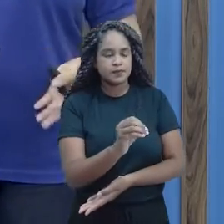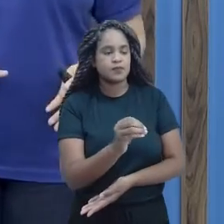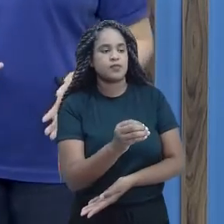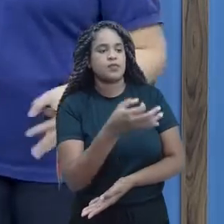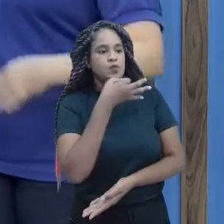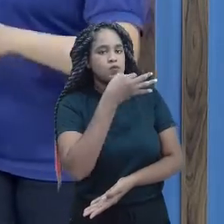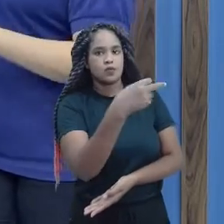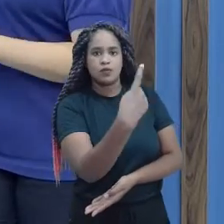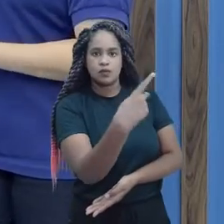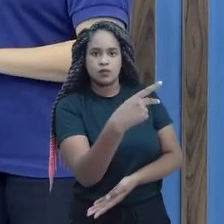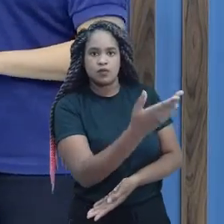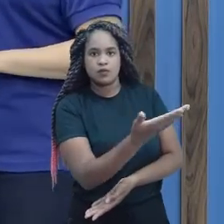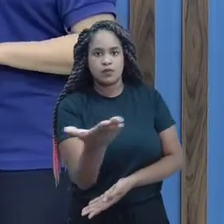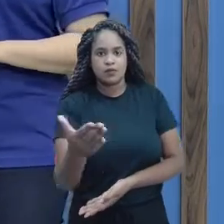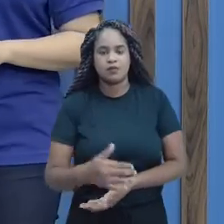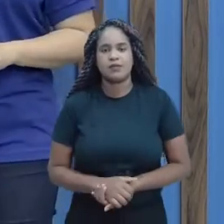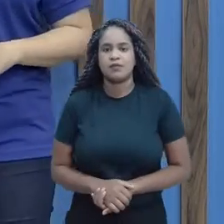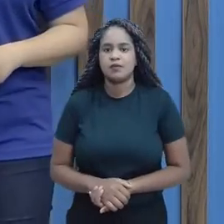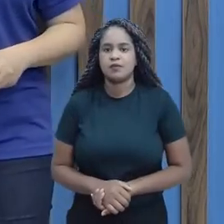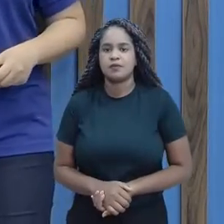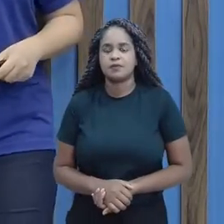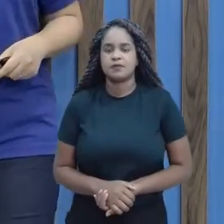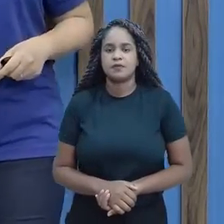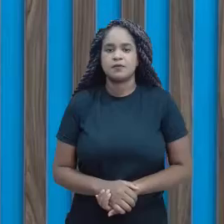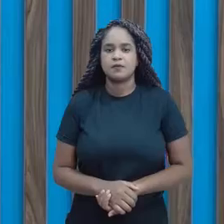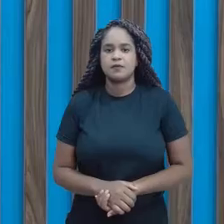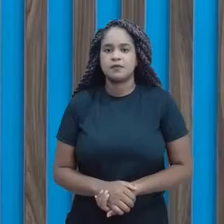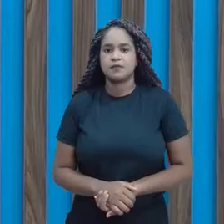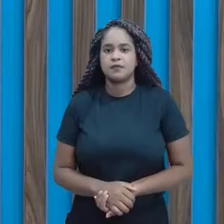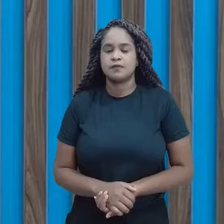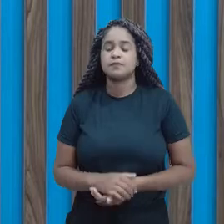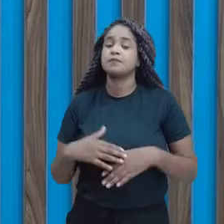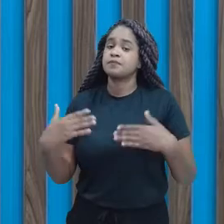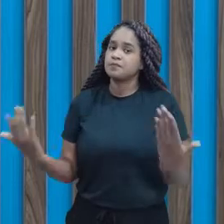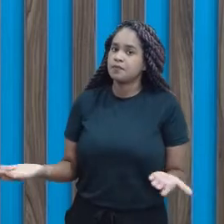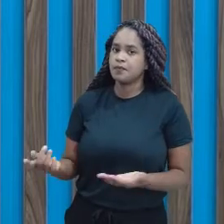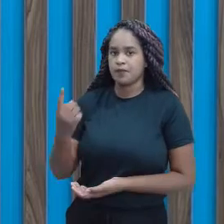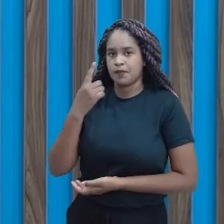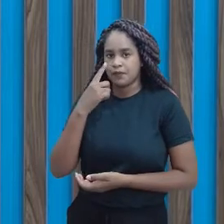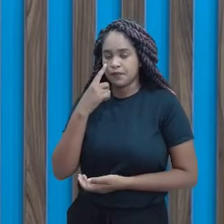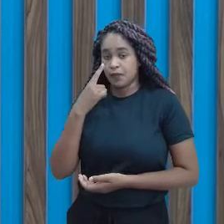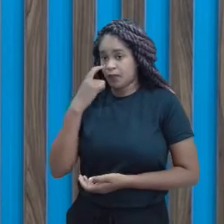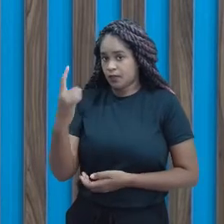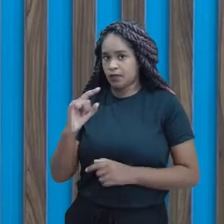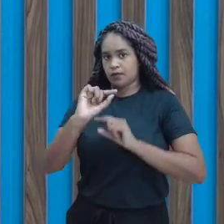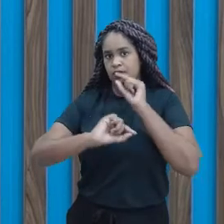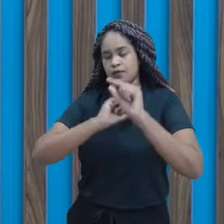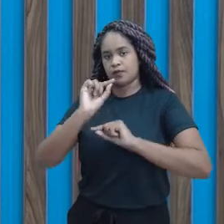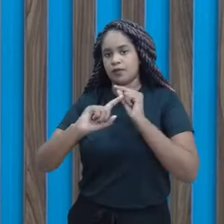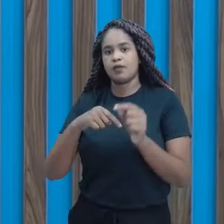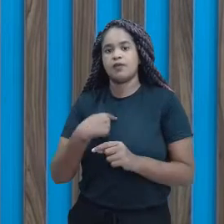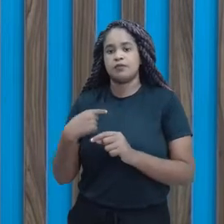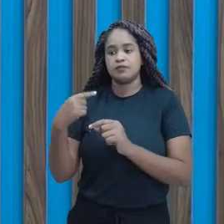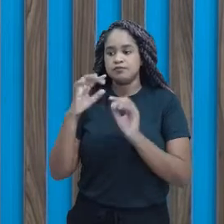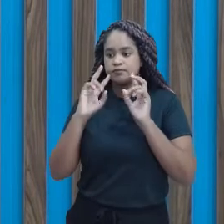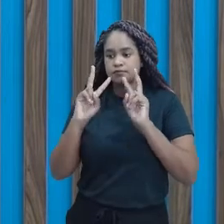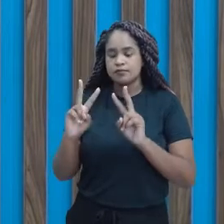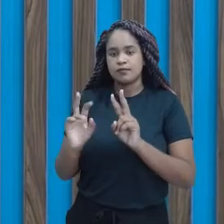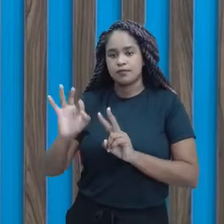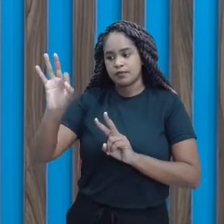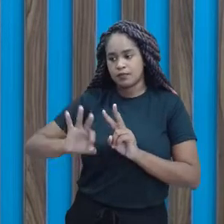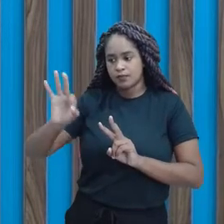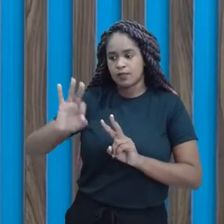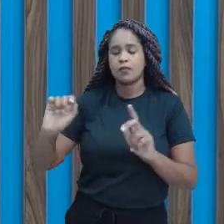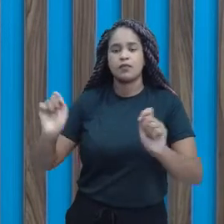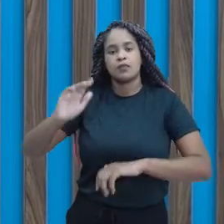as considerações que ele tem nesse problema, tá? E aí, professor? Pessoal, é bastante interessante essa questão aí da porcentagem, que dá para a